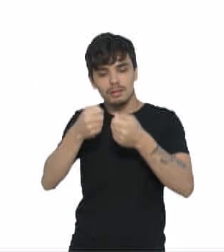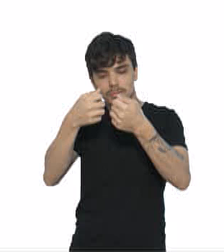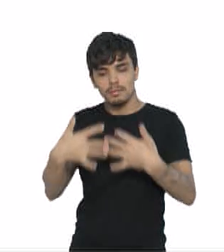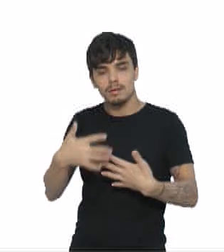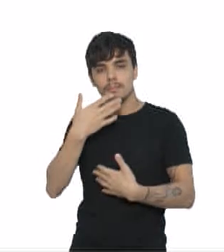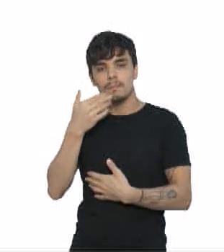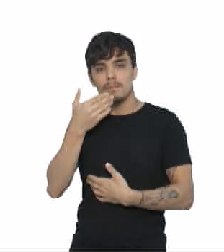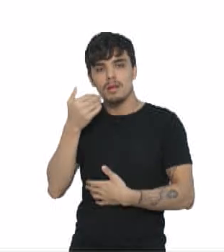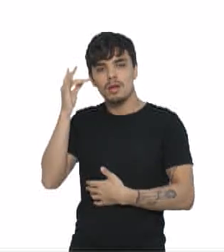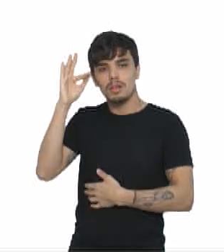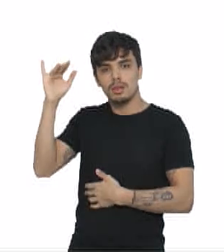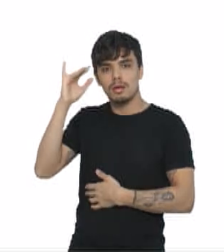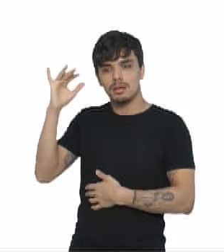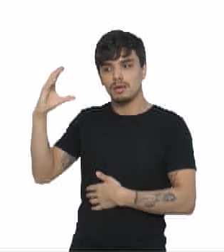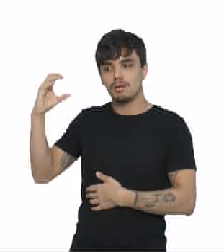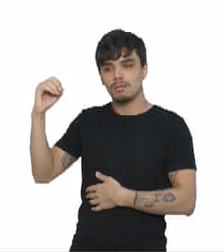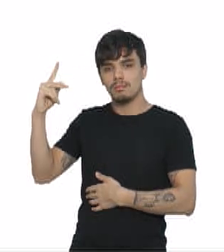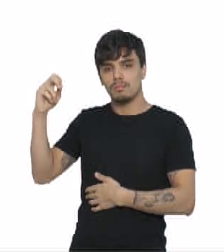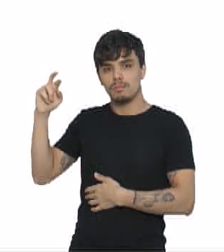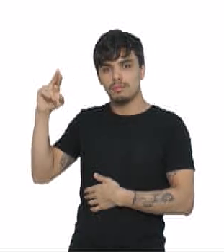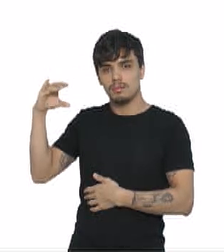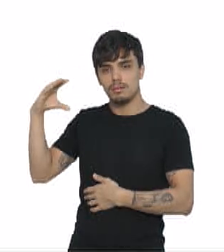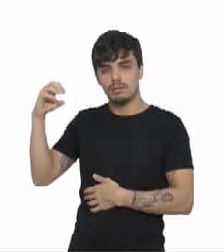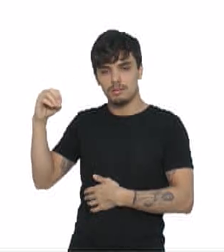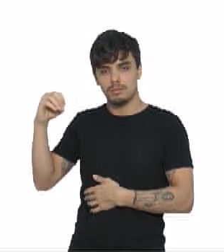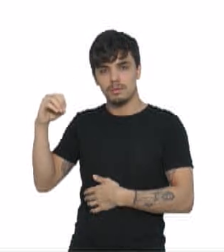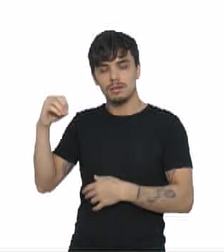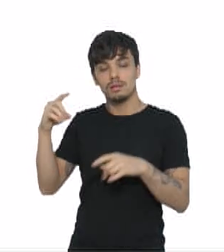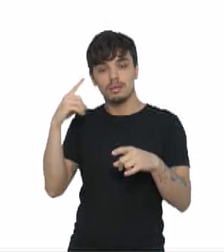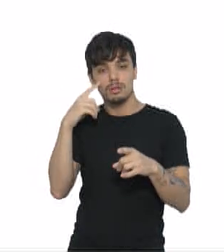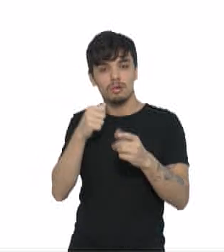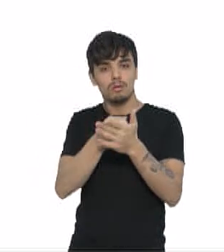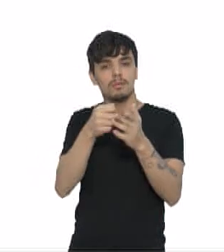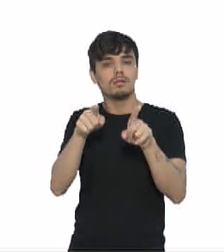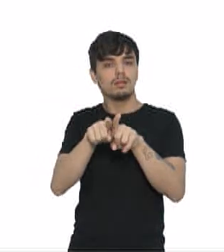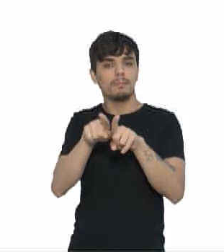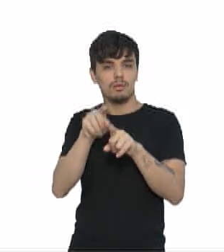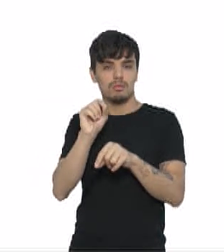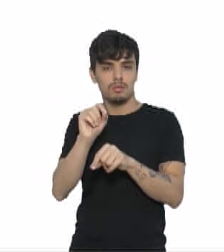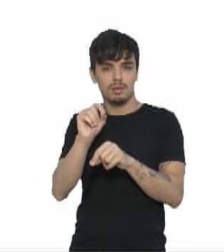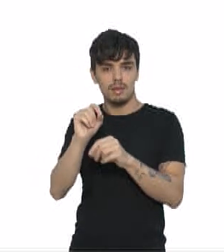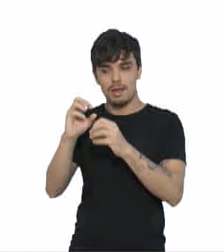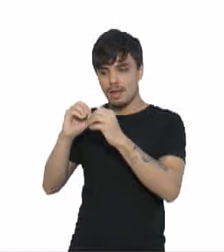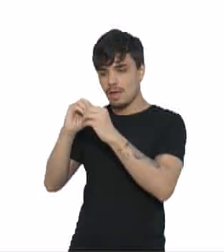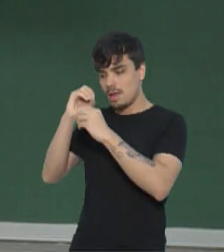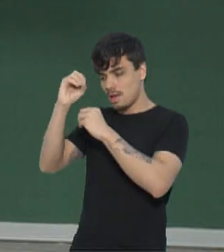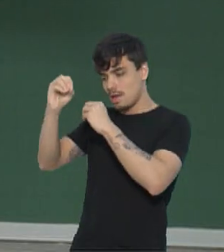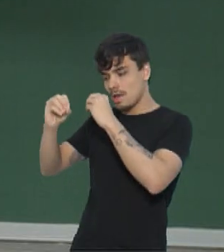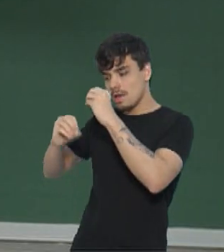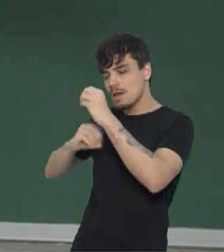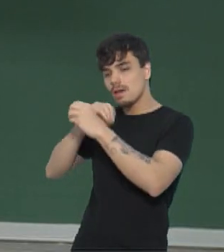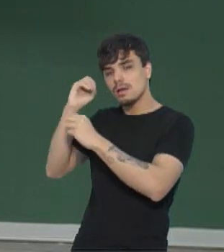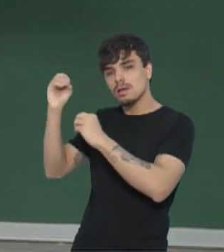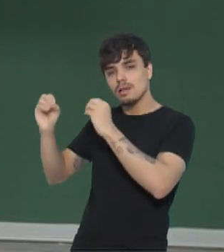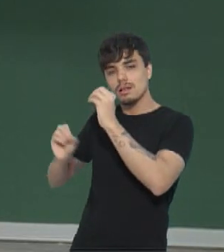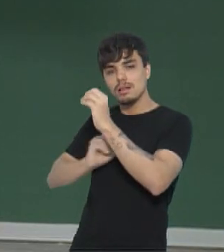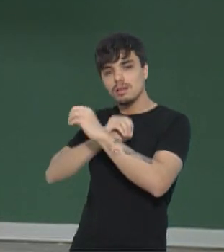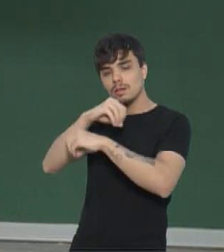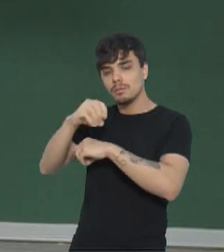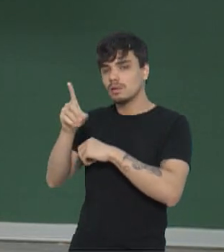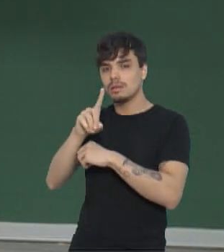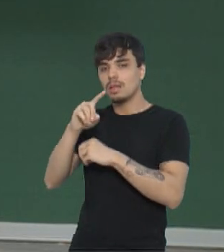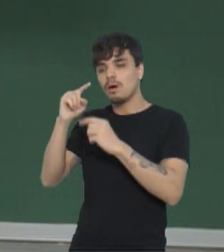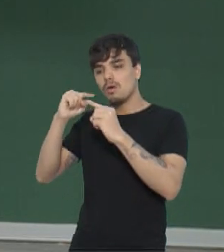e descobriu que as órbitas dos planetas são elípticas e não redondas. Vamos explicar melhor isso